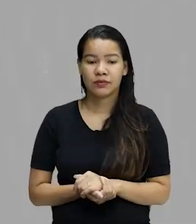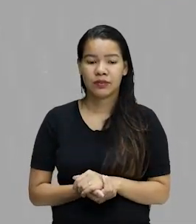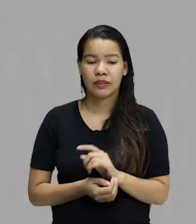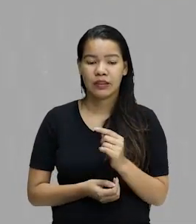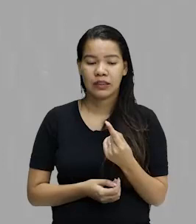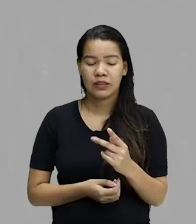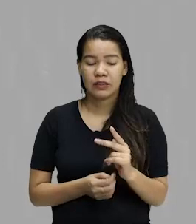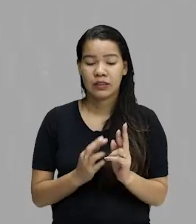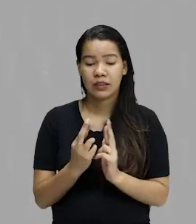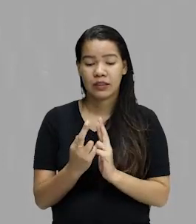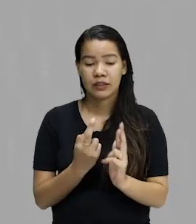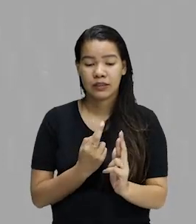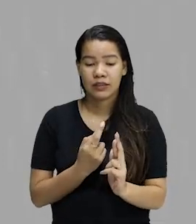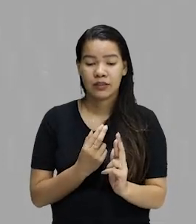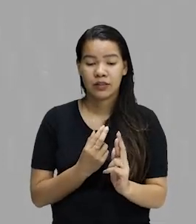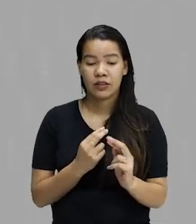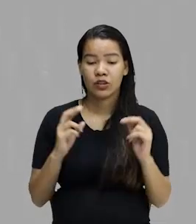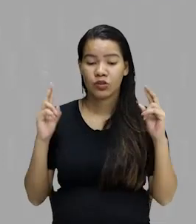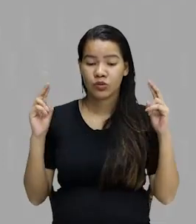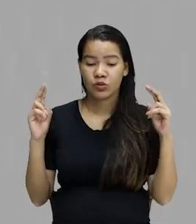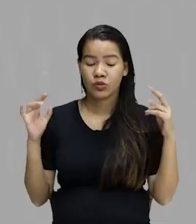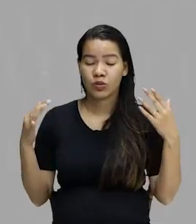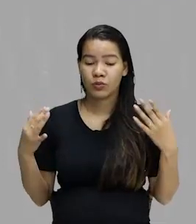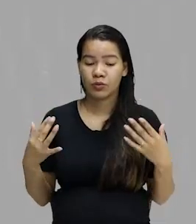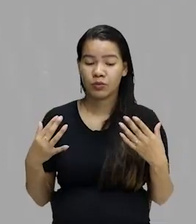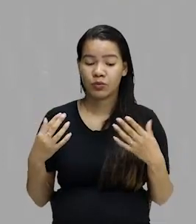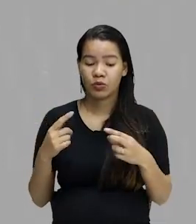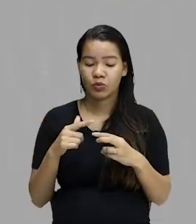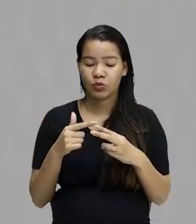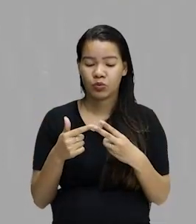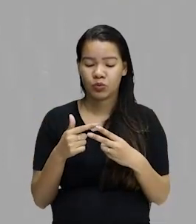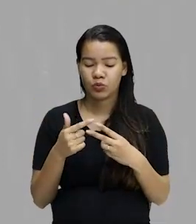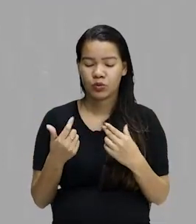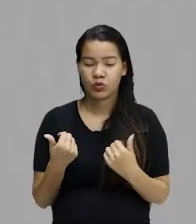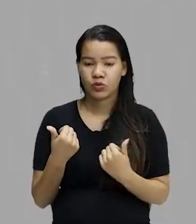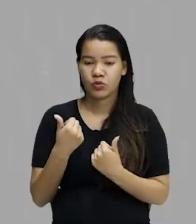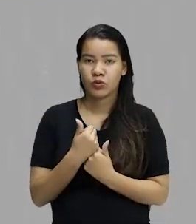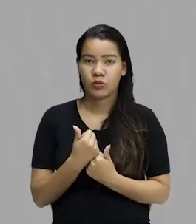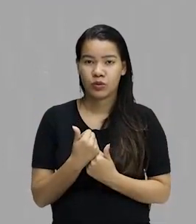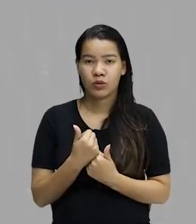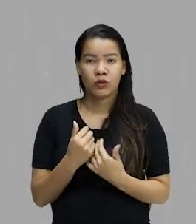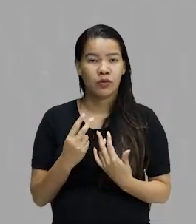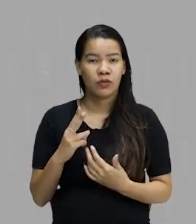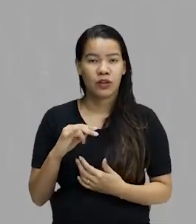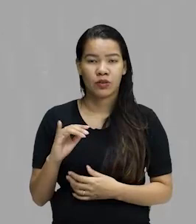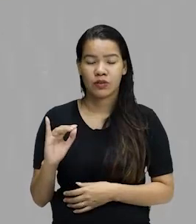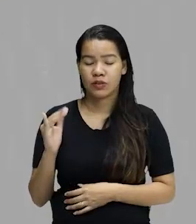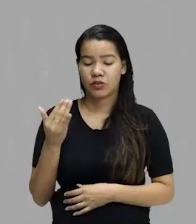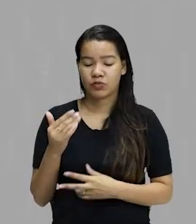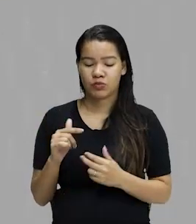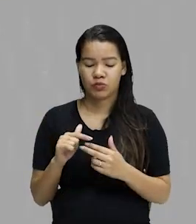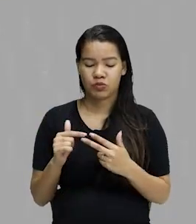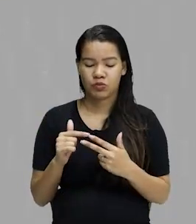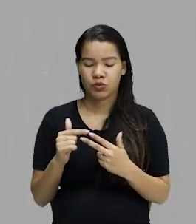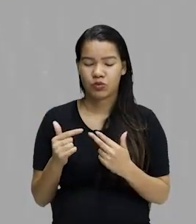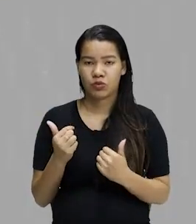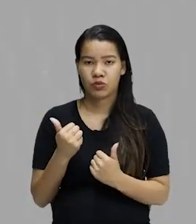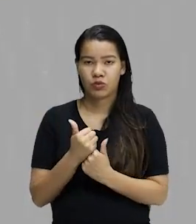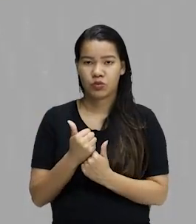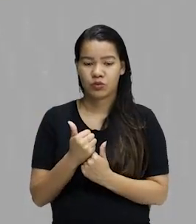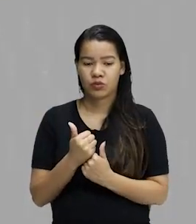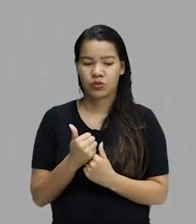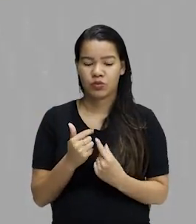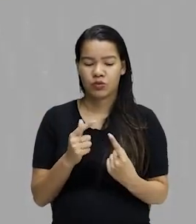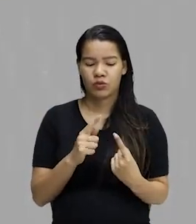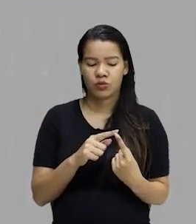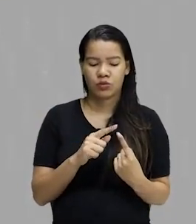reação, ela se trata de uma reação de dupla troca. Então, vai acontecer duas trocas. O positivo de um